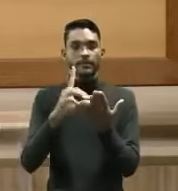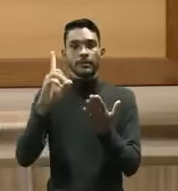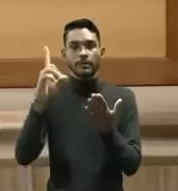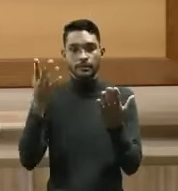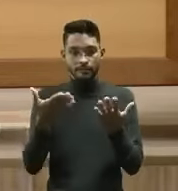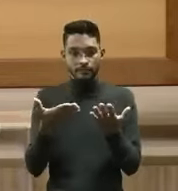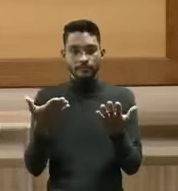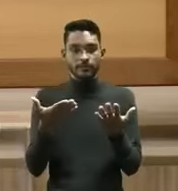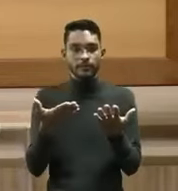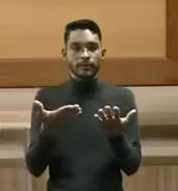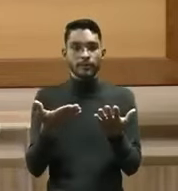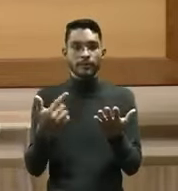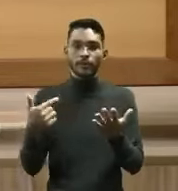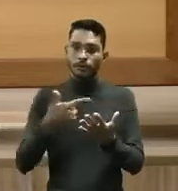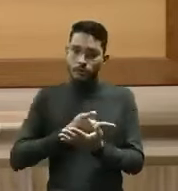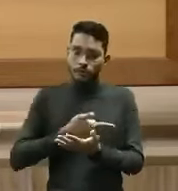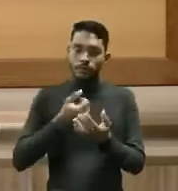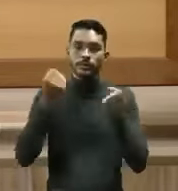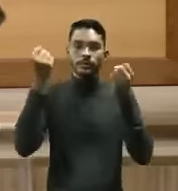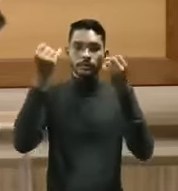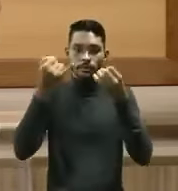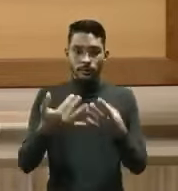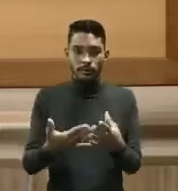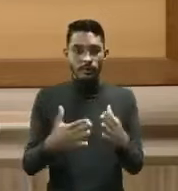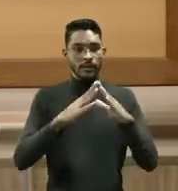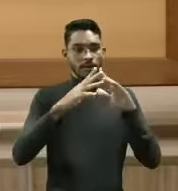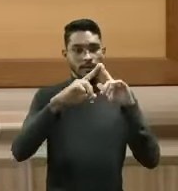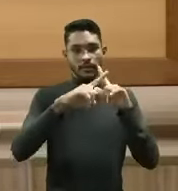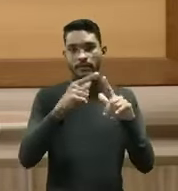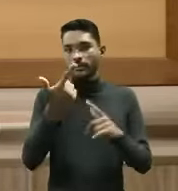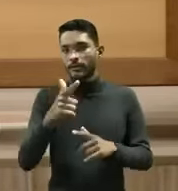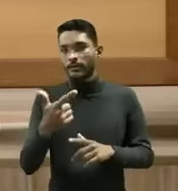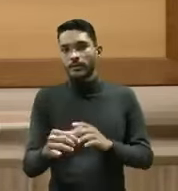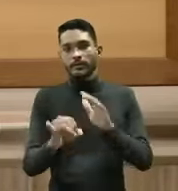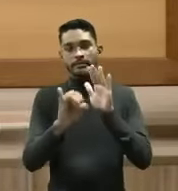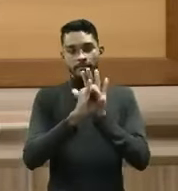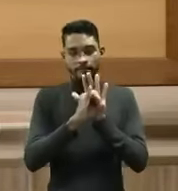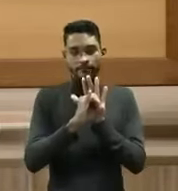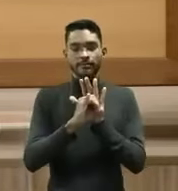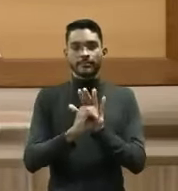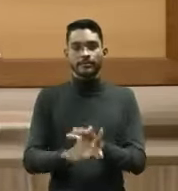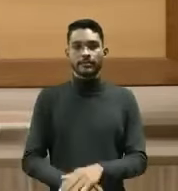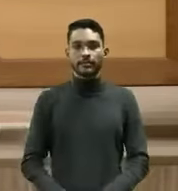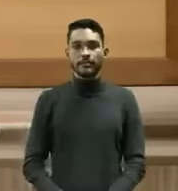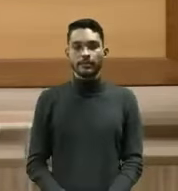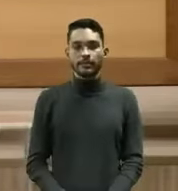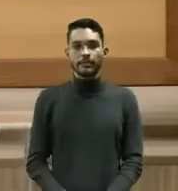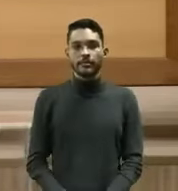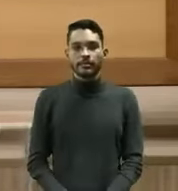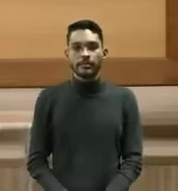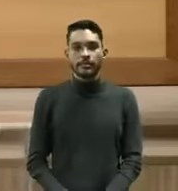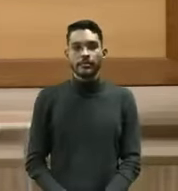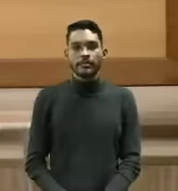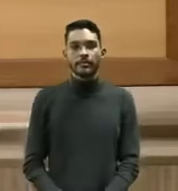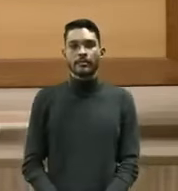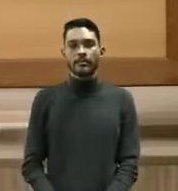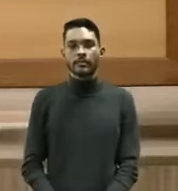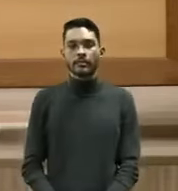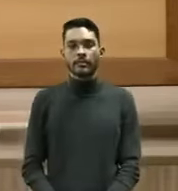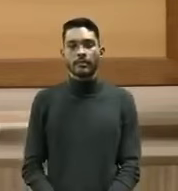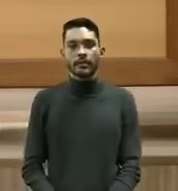igreja sem identidade vamos começar aqui com os apontamentos que nós colocamos aqui eh